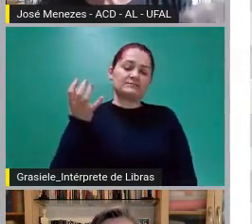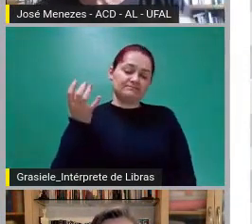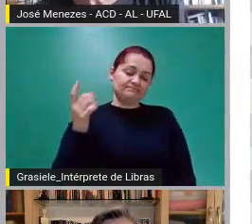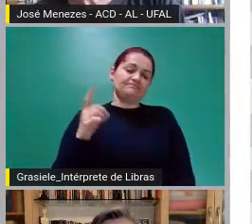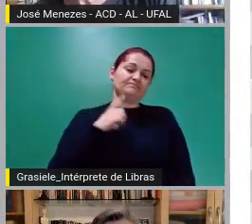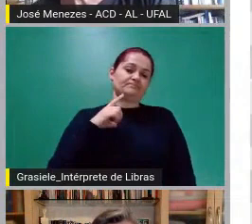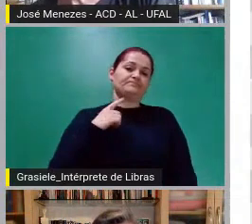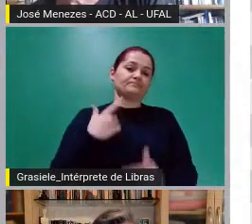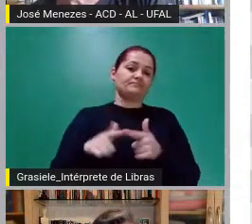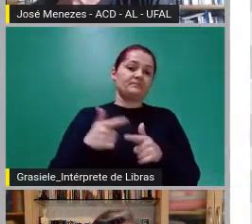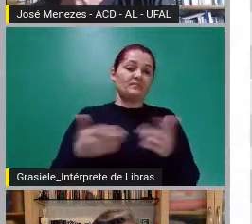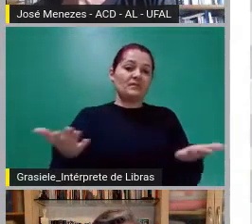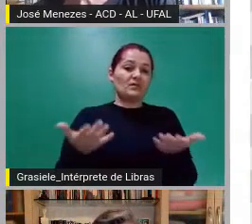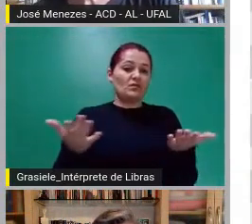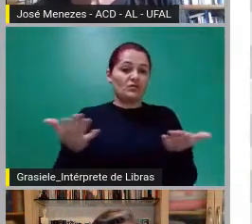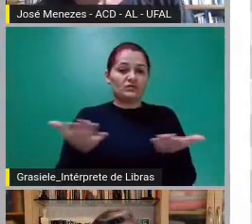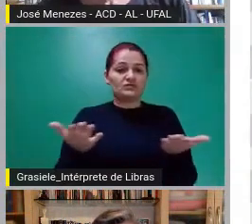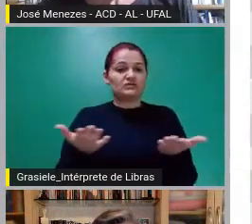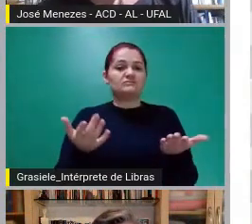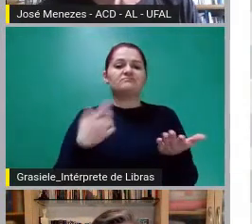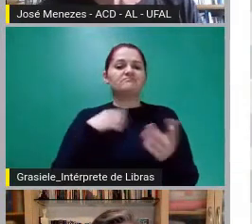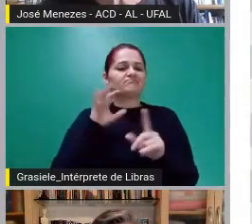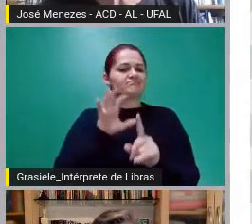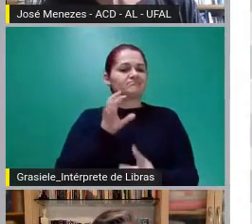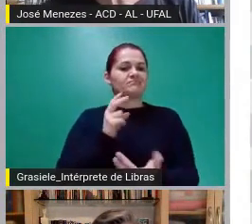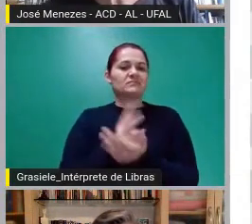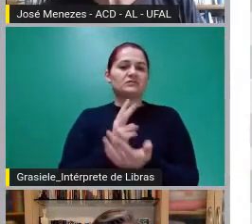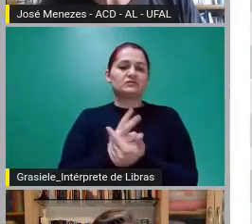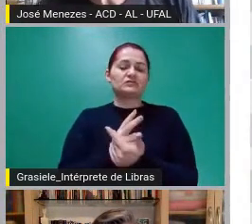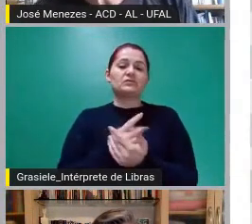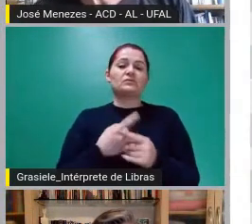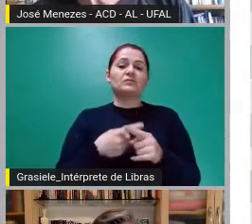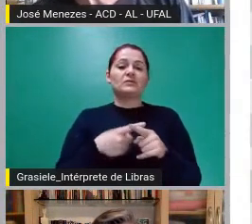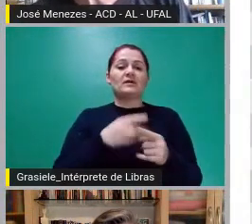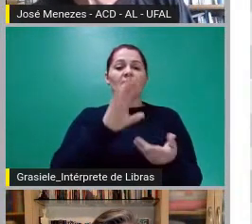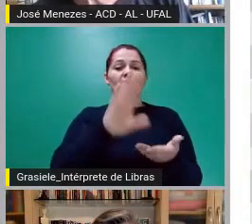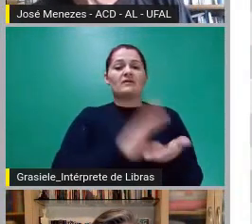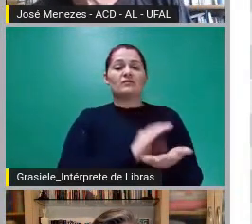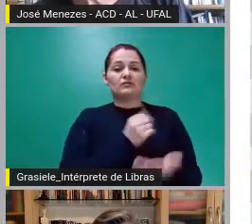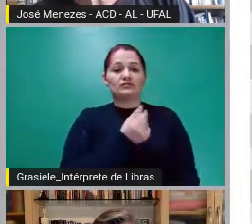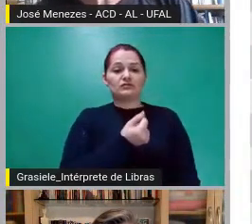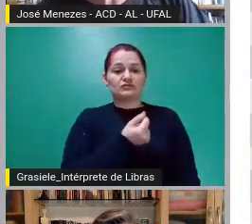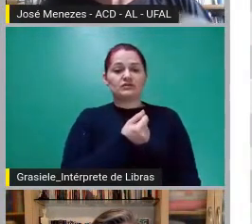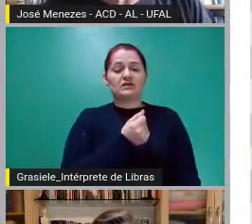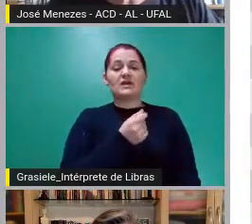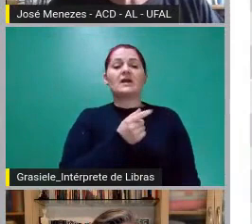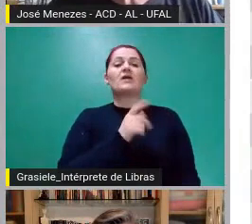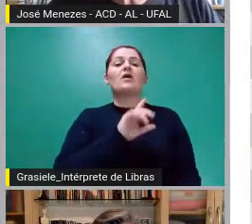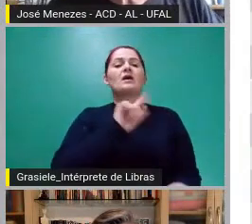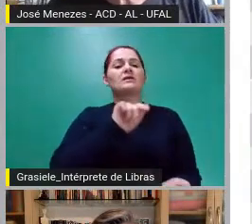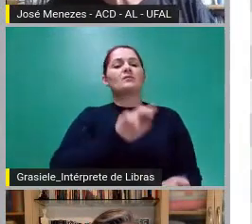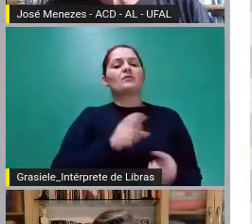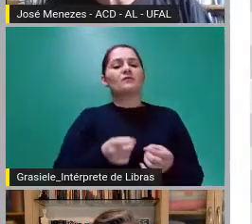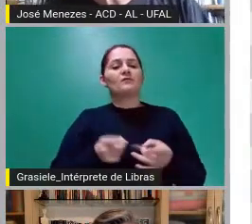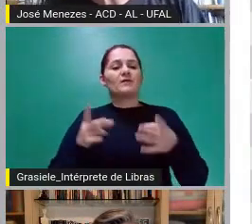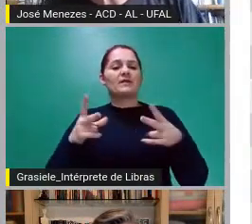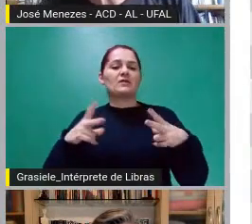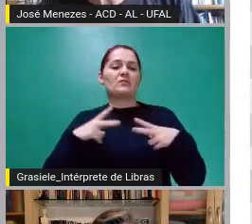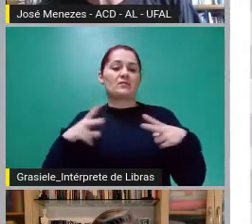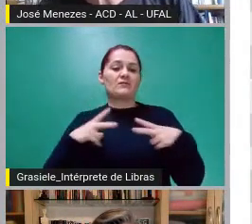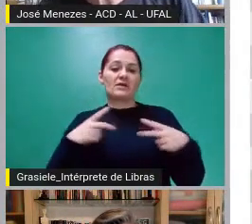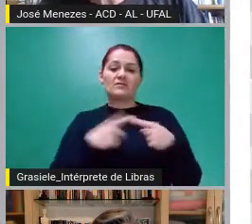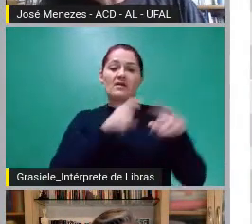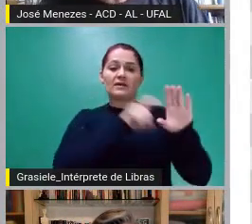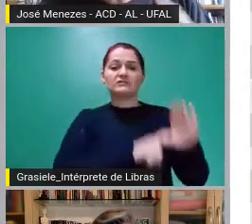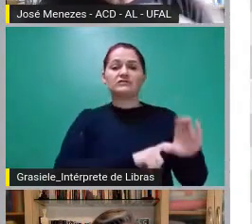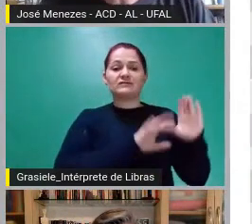e transforma ele em capital produtivo. E aí veio, a partir de 85, o refinanciamento da dívida, que já foi colocado por outros